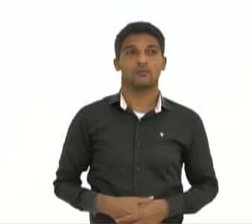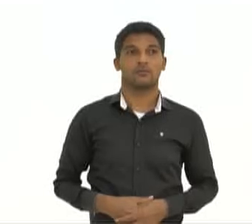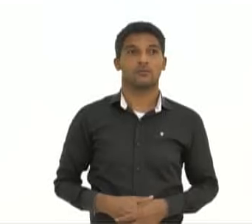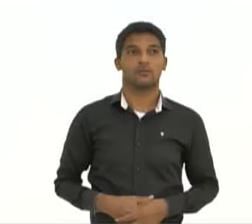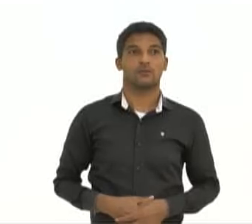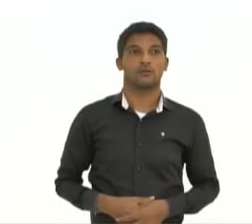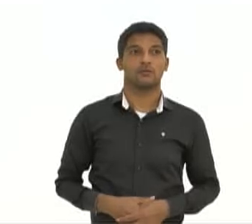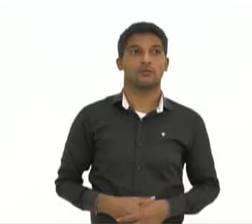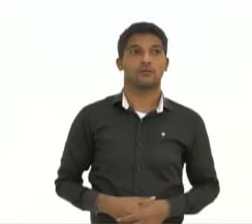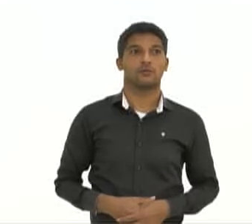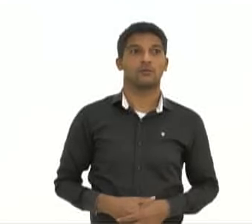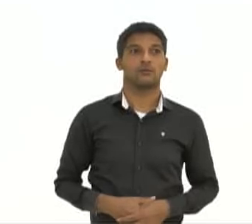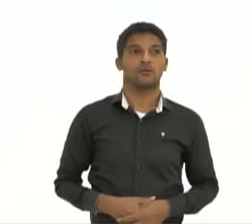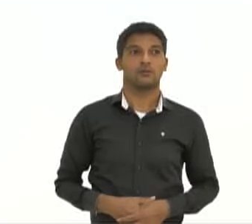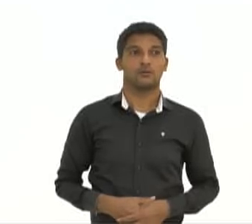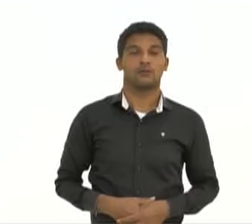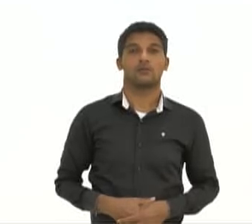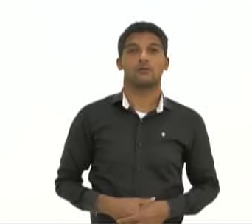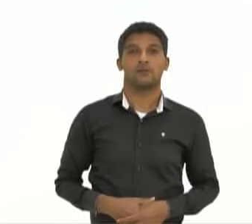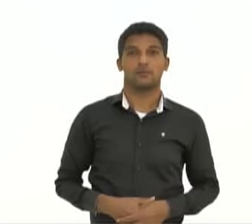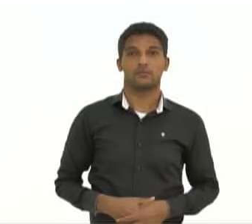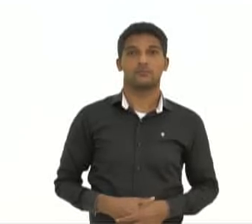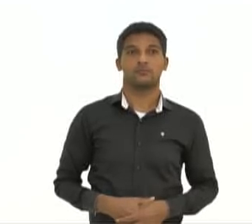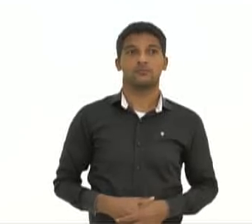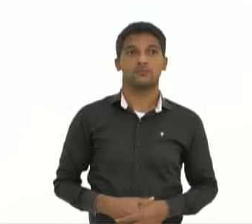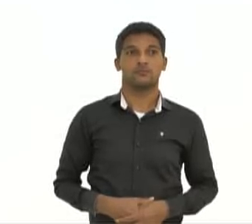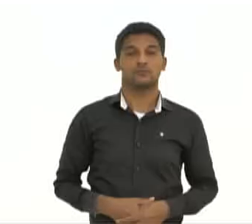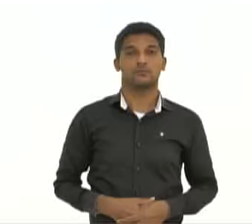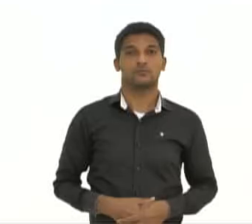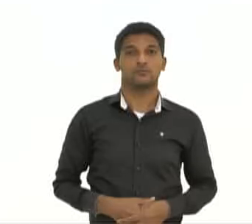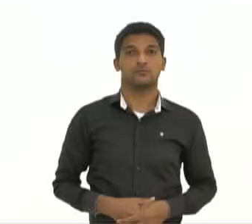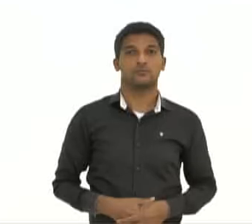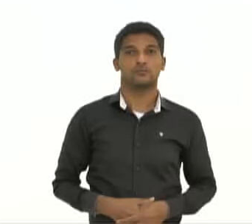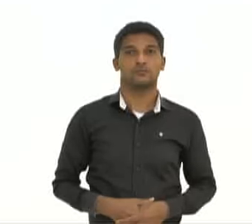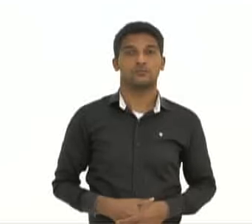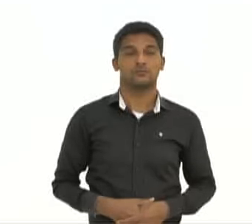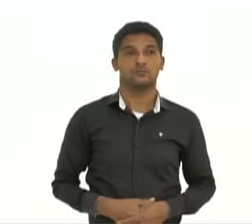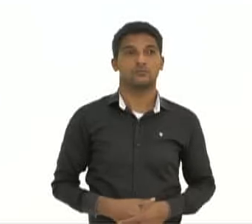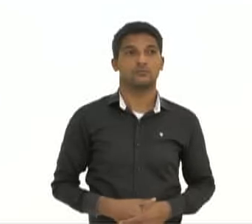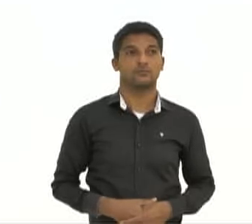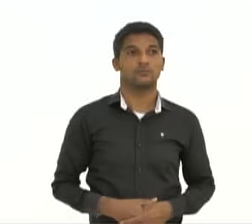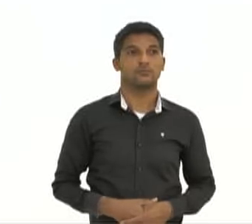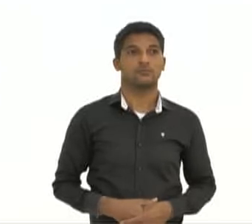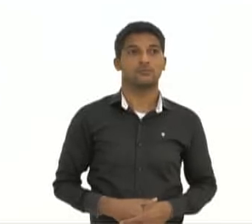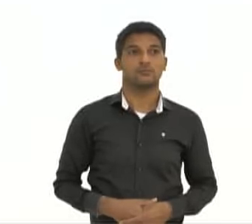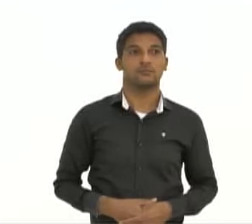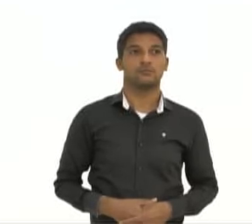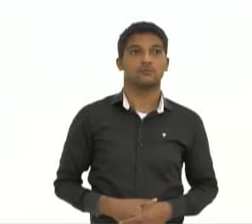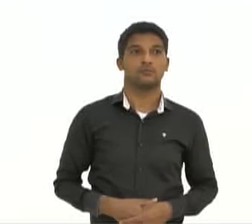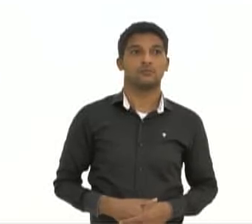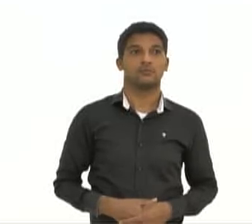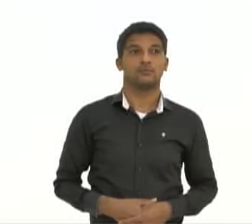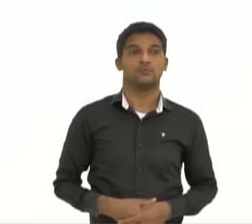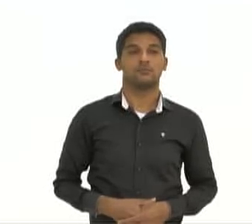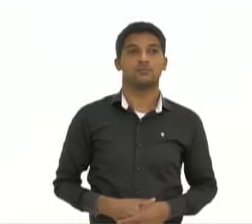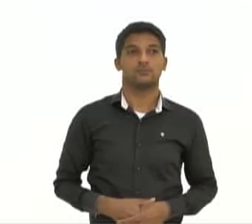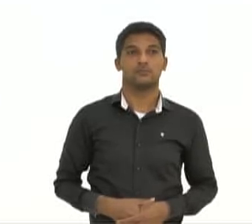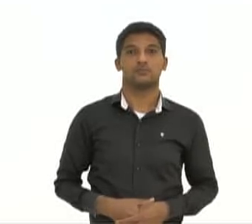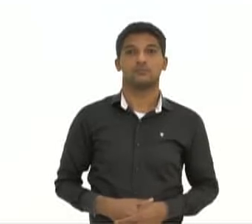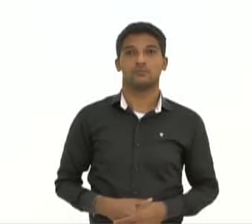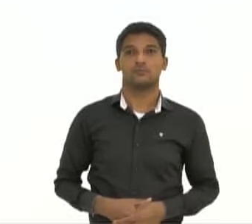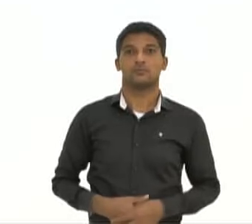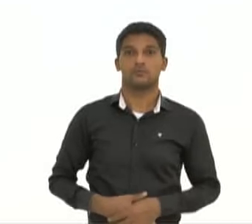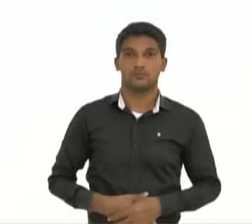a solução do problema, tendo em vista as possibilidades previstas no artigo 18 do Código de Defesa do Consumidor, que